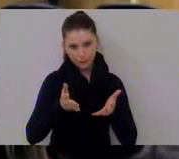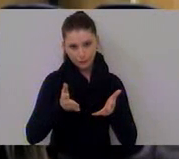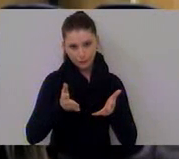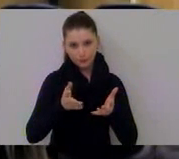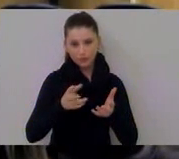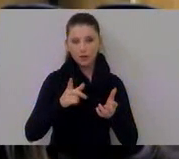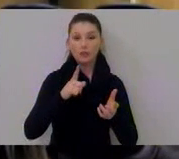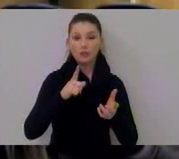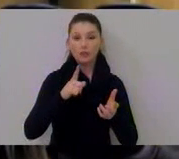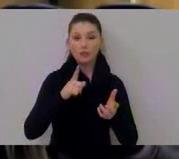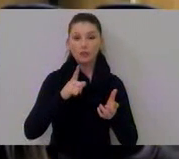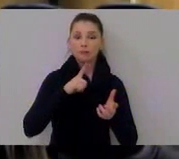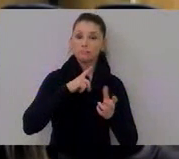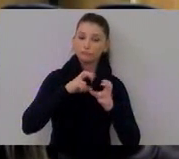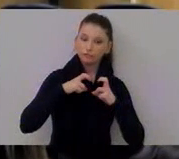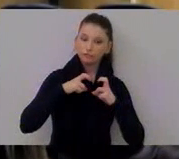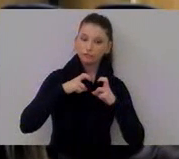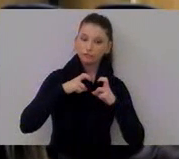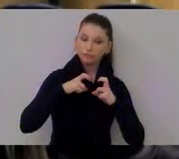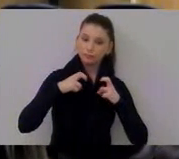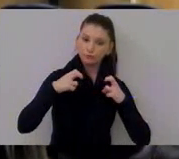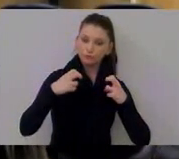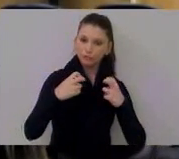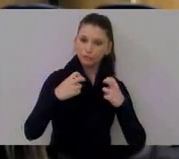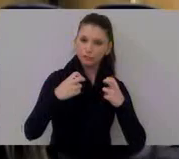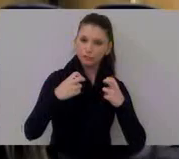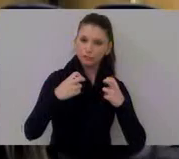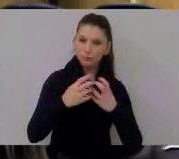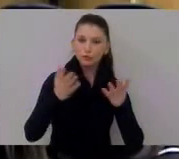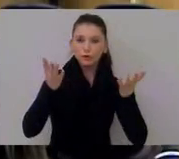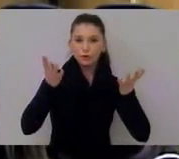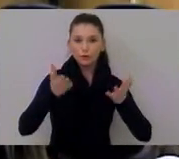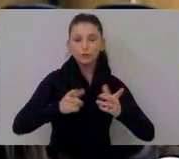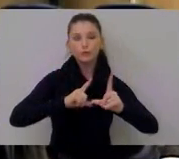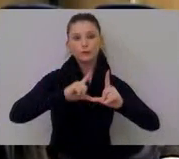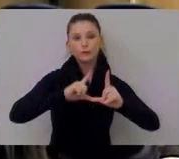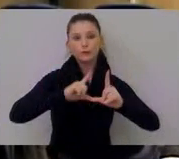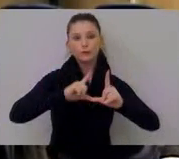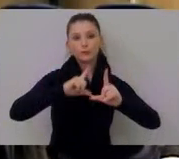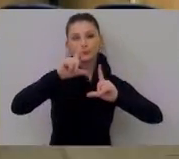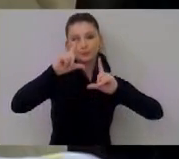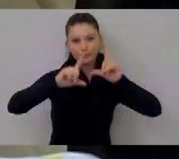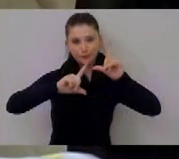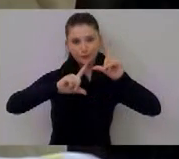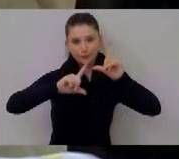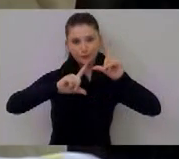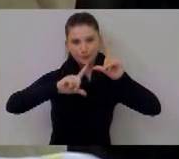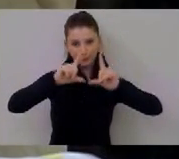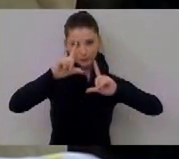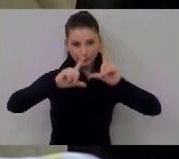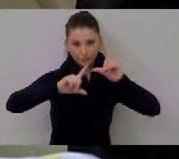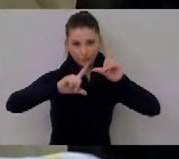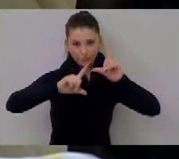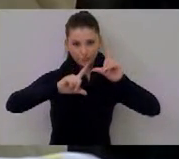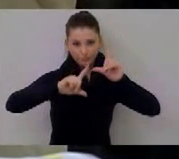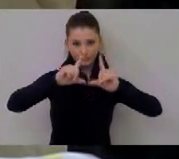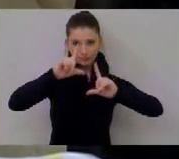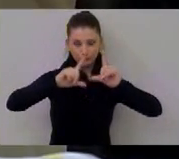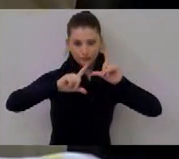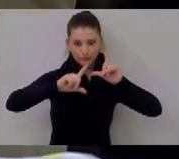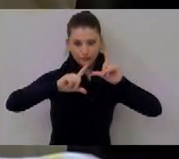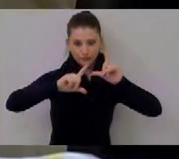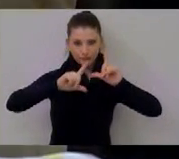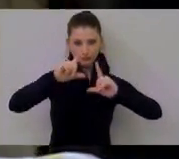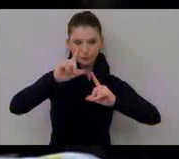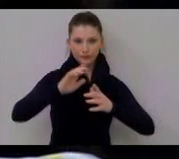transmitida como teste, caráter experimental, ao vivo pela TV Real.